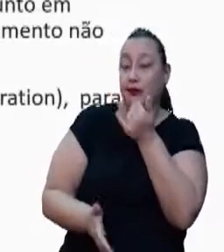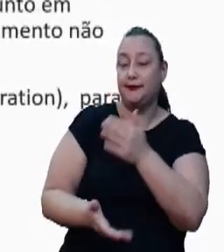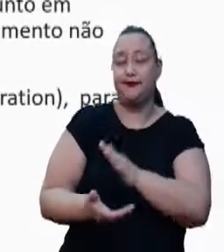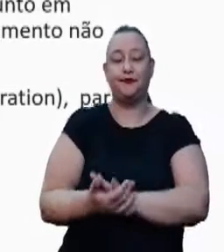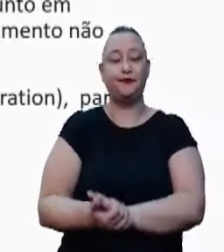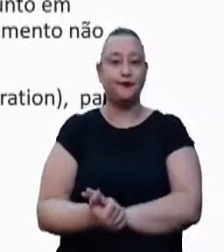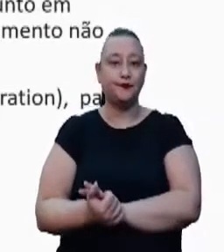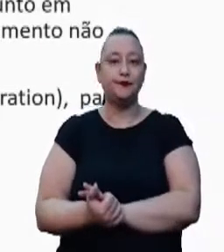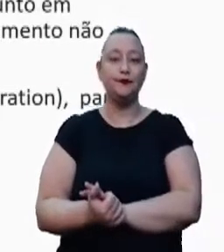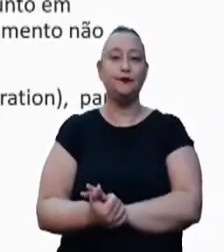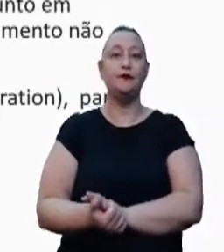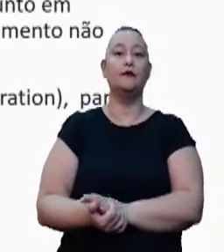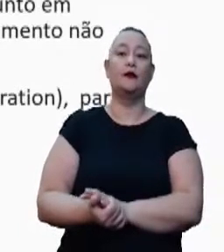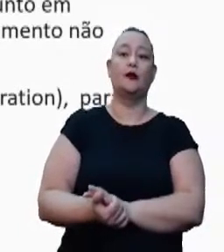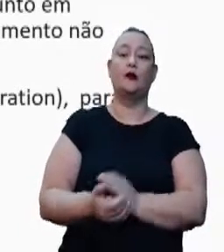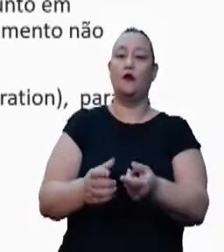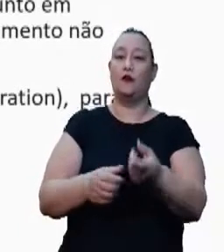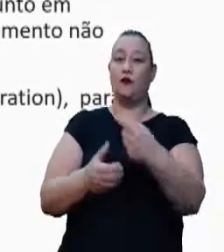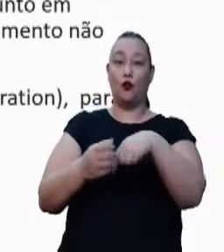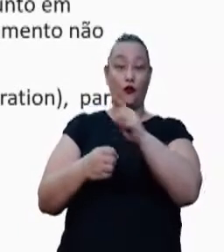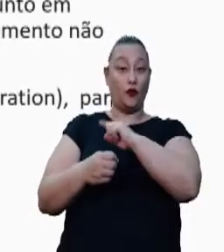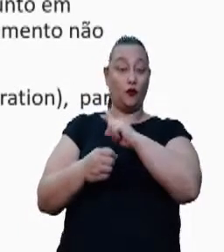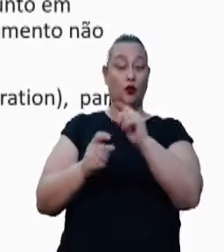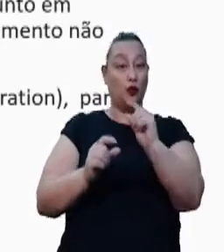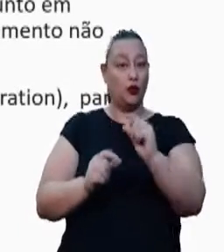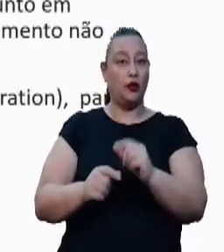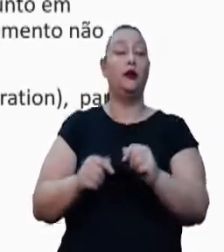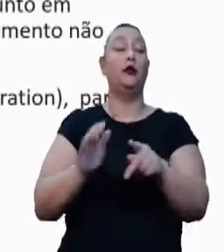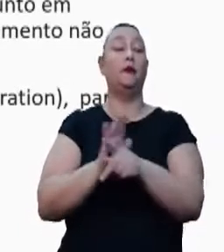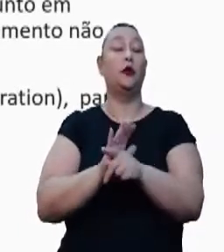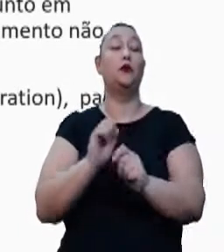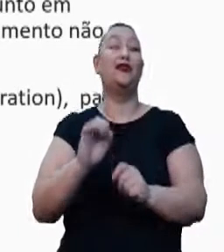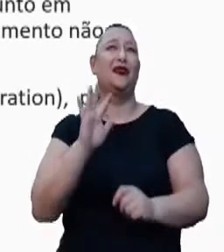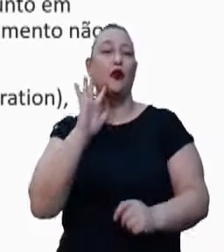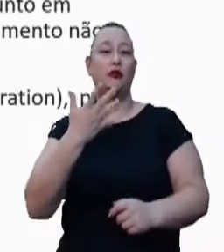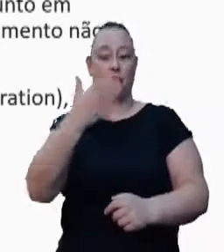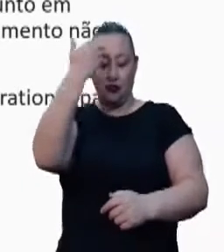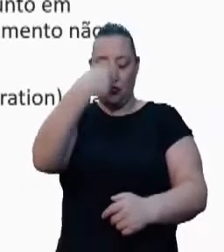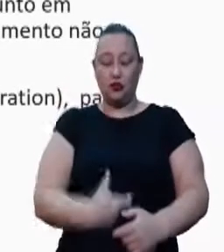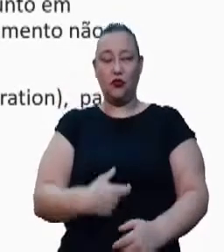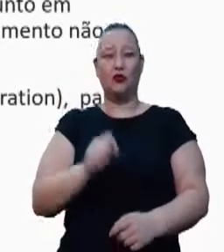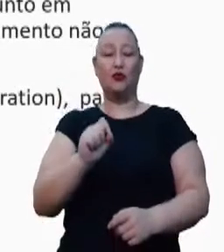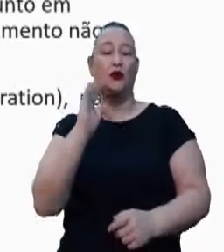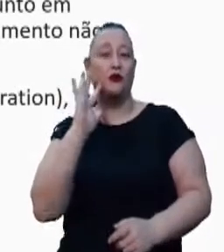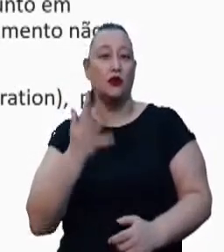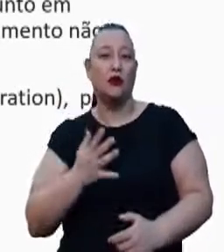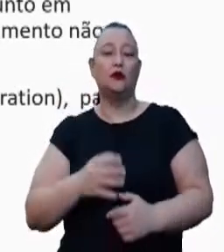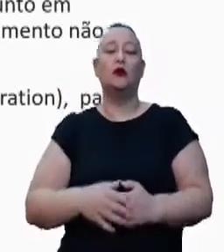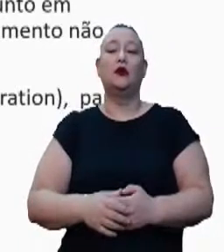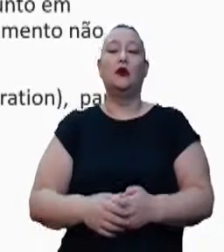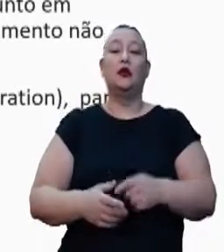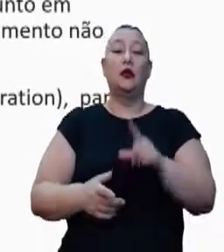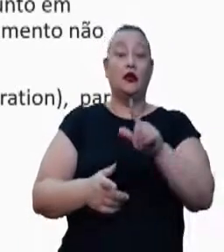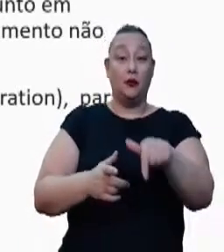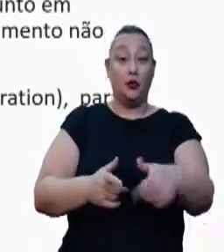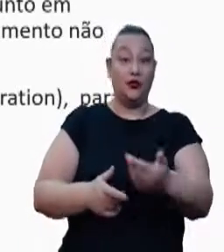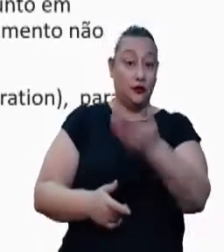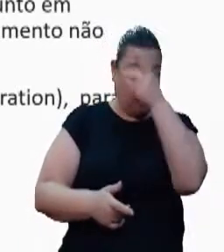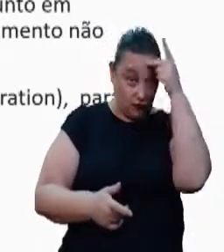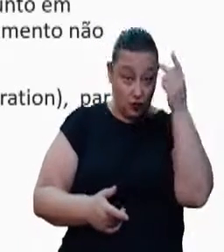Voltando só um pouquinho, eu queria falar que esse botulismo, o que ele causa? a partir do momento que a pessoa